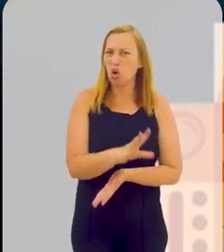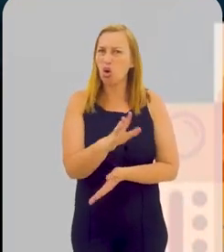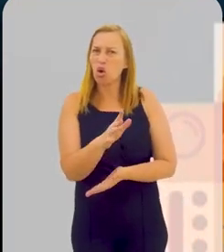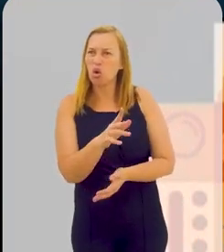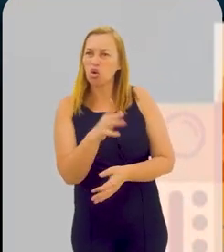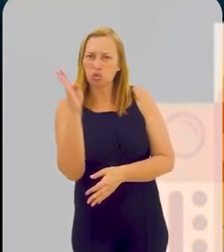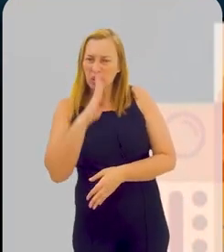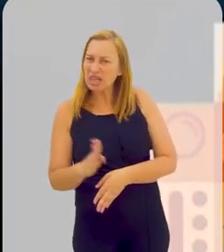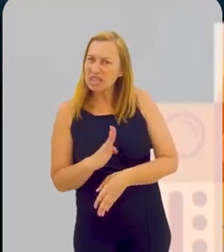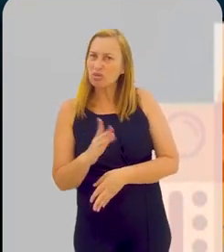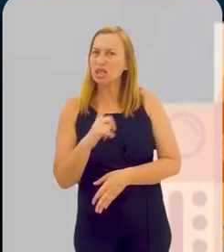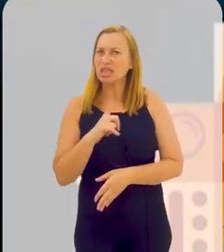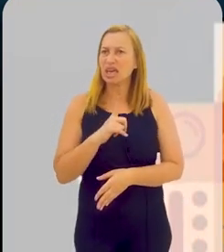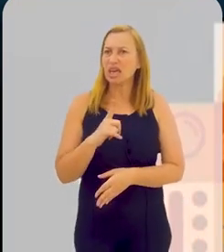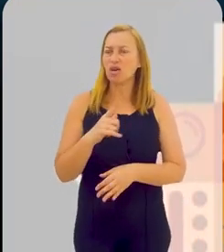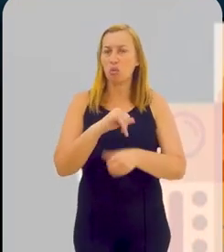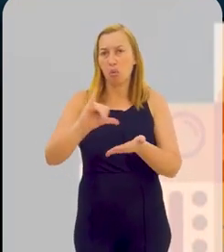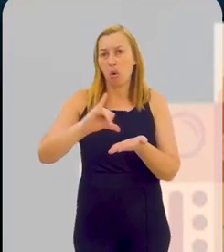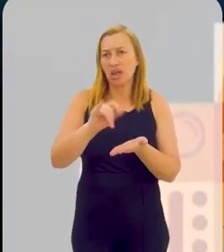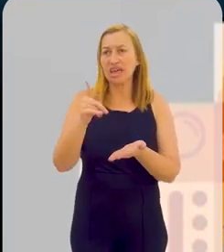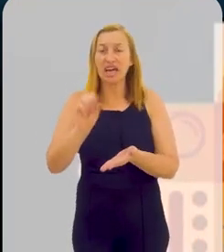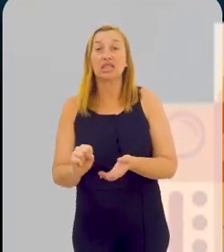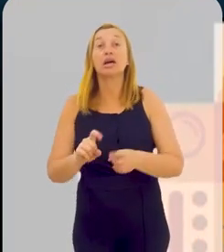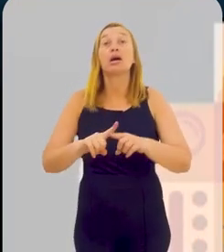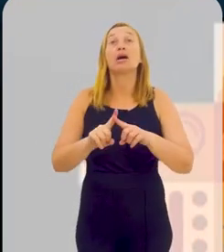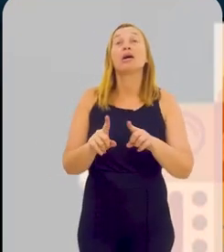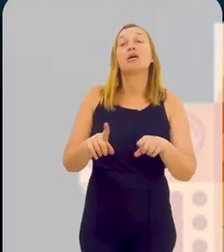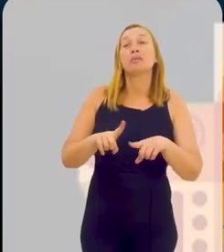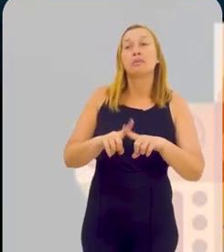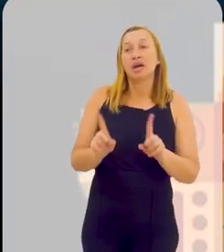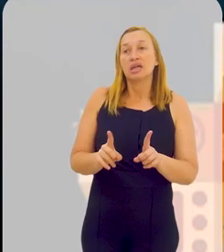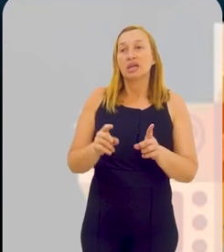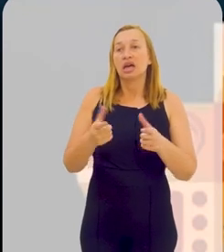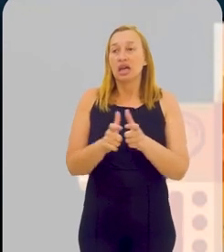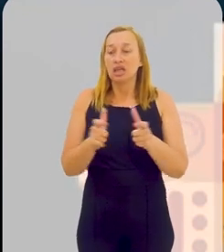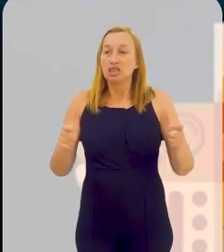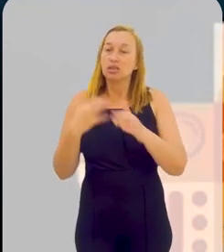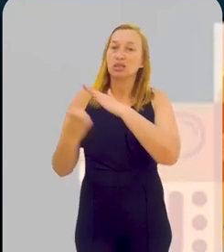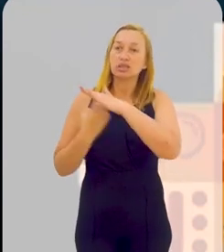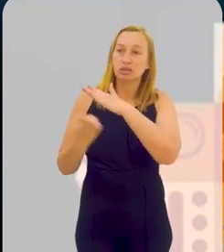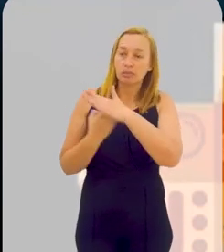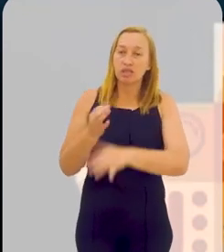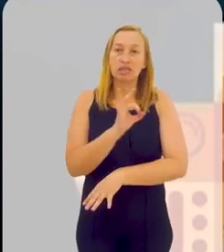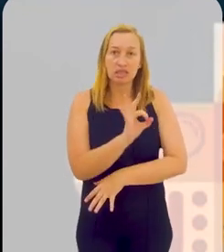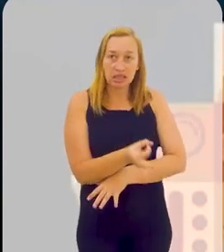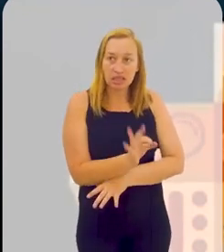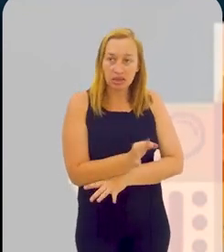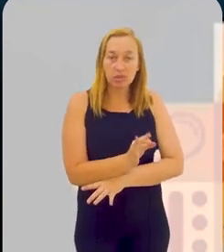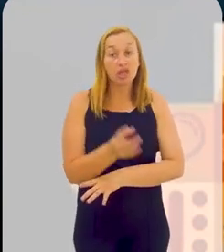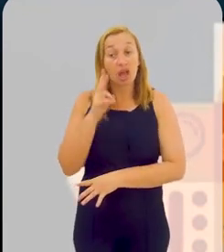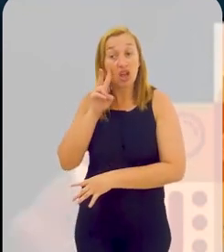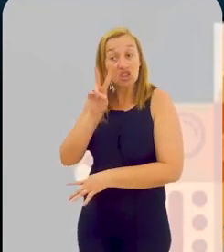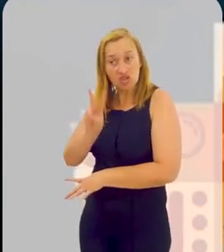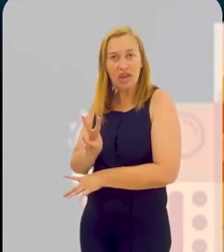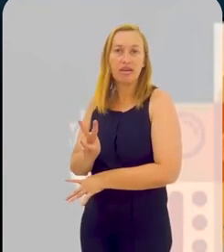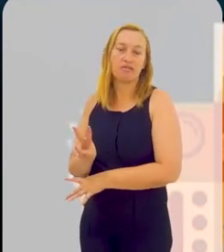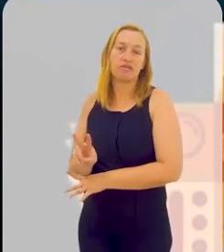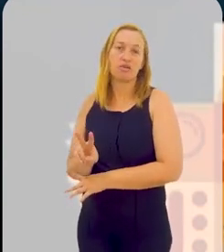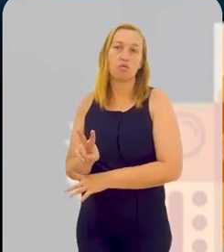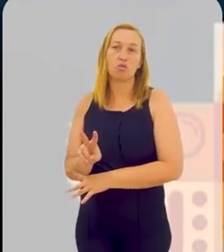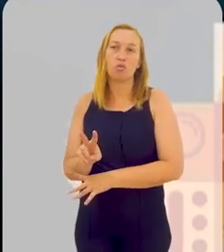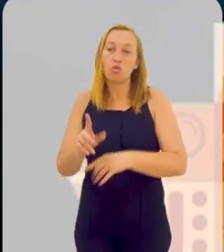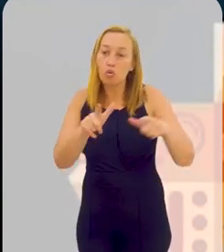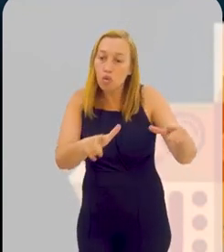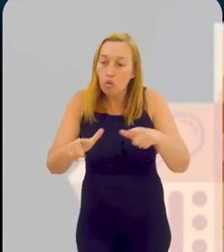no Brasil que tem petróleo e gás natural, né? Então, as empresas, as grandes empresas, elas, evidentemente, que elas olham,